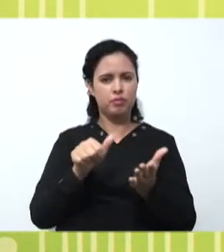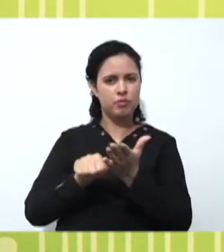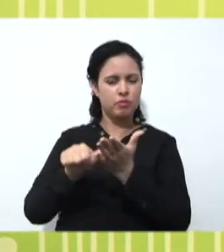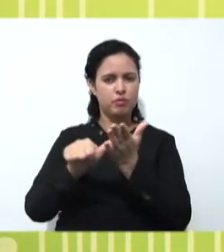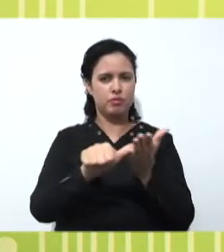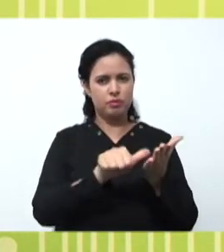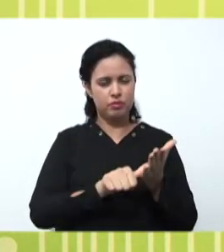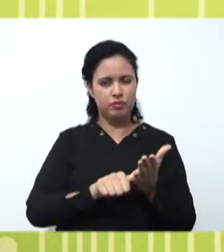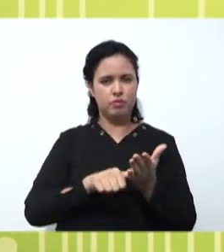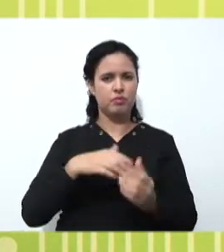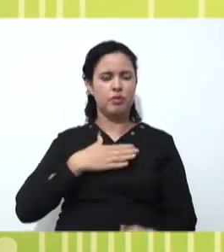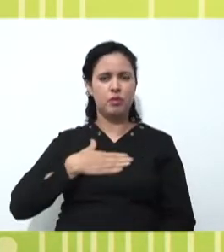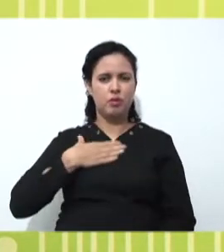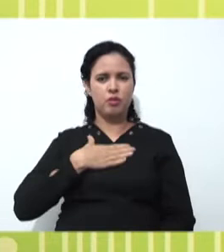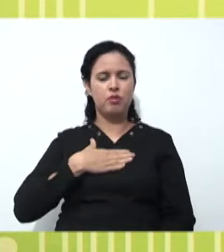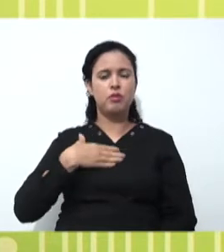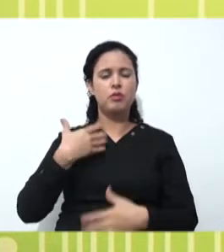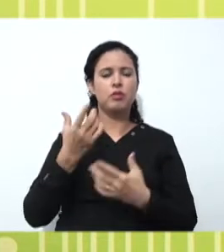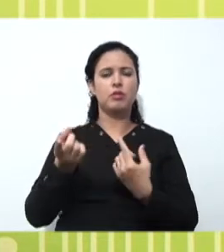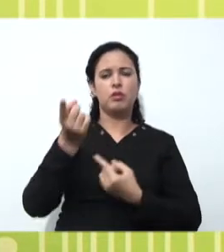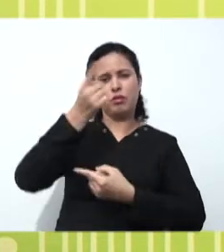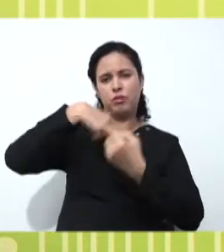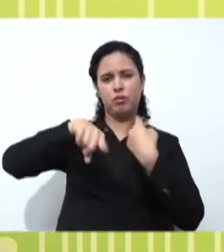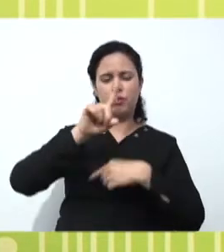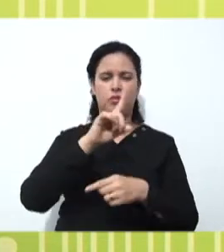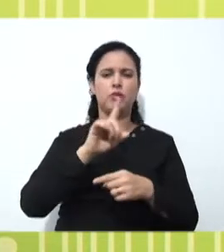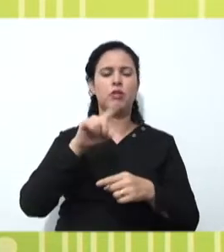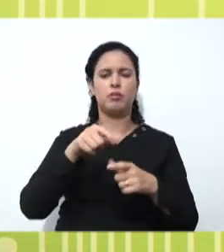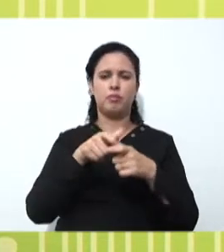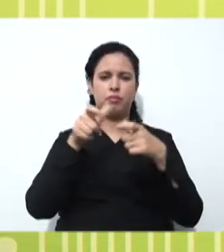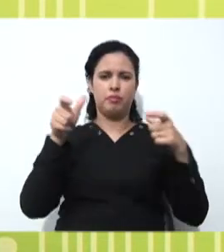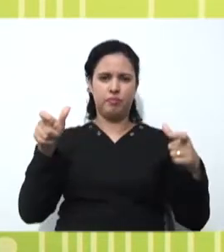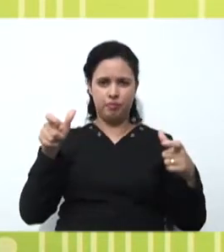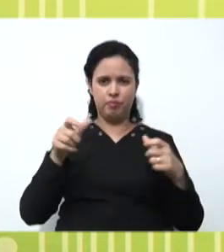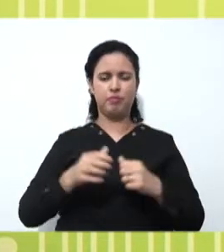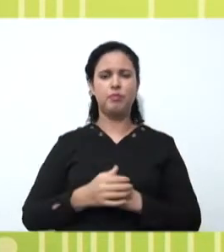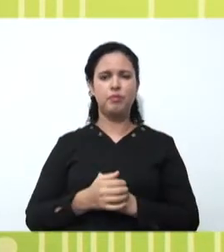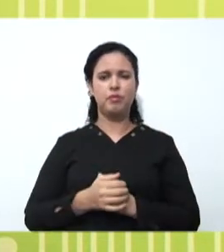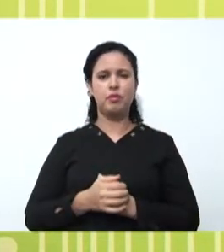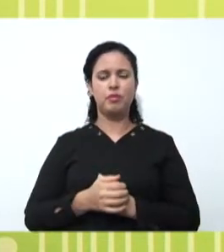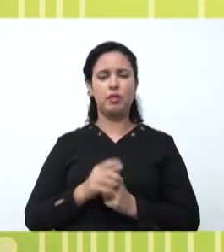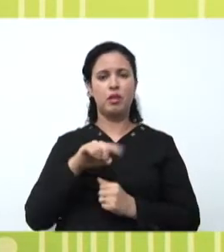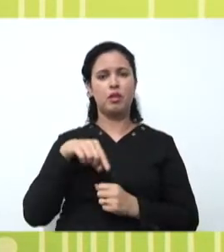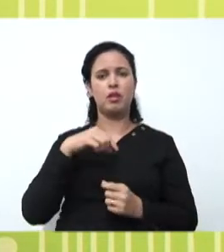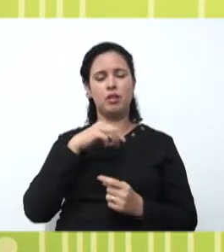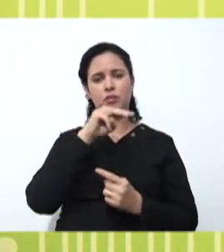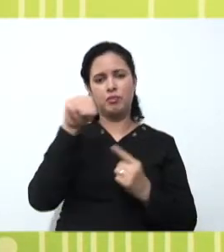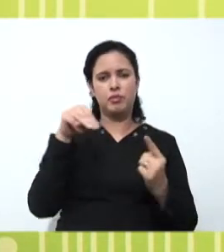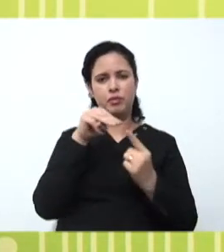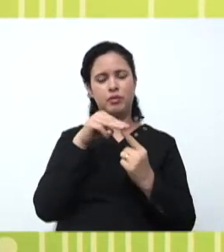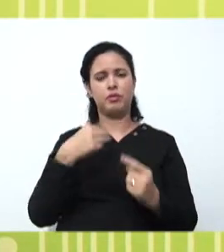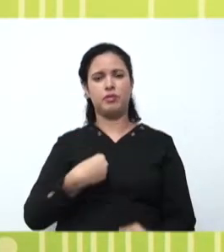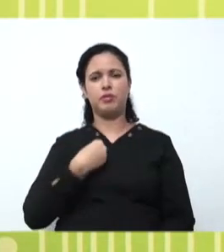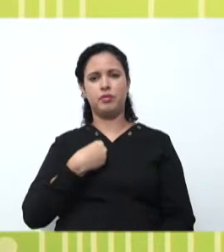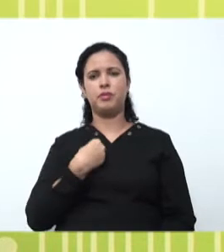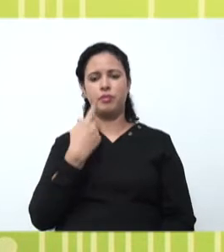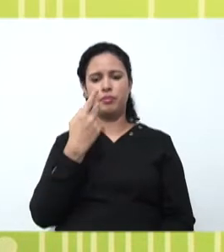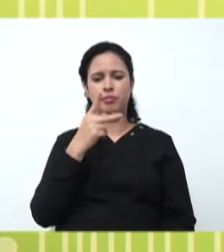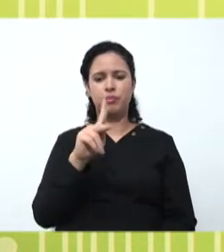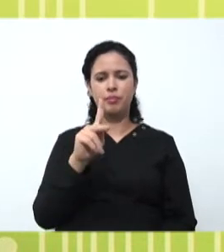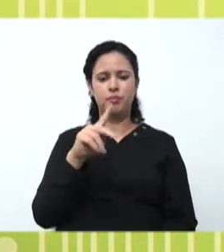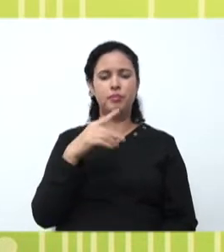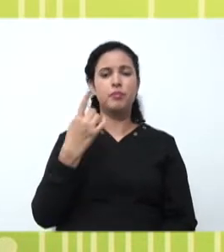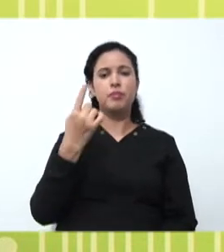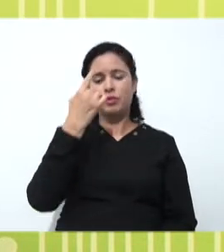cooperativa gostam também, então o retorno é muito maior. Então acaba sendo uma missão de vida de vocês. E a ideia é